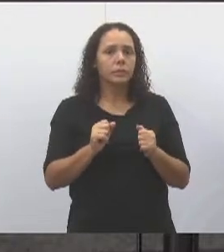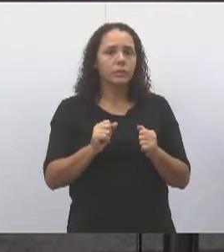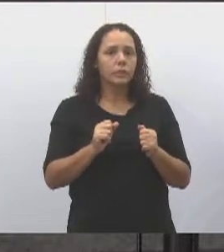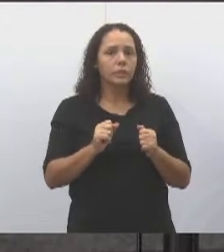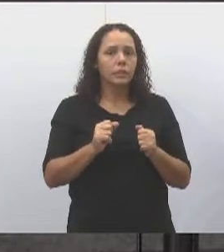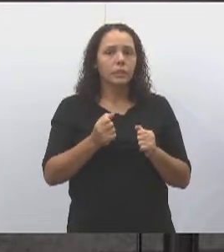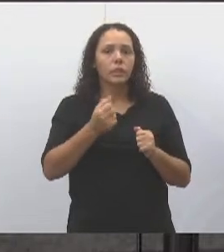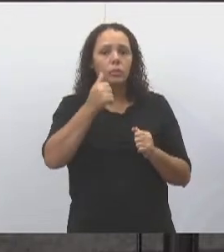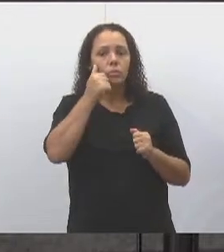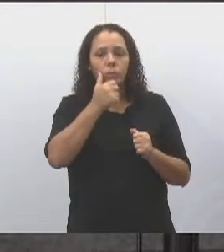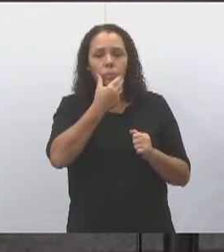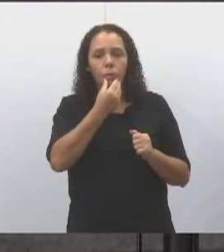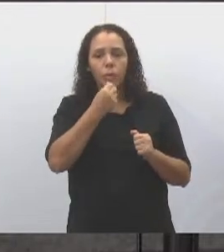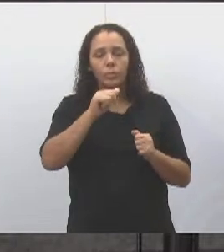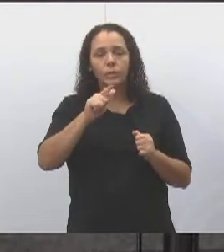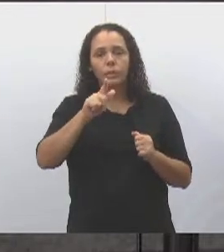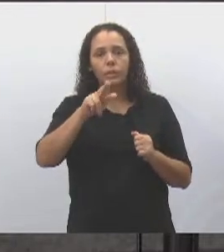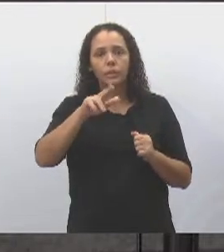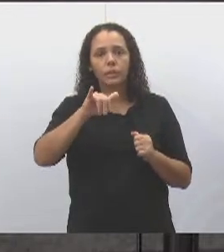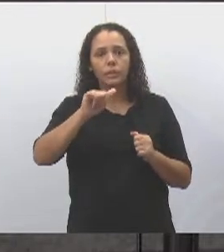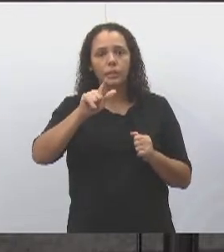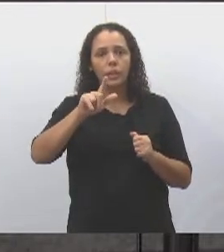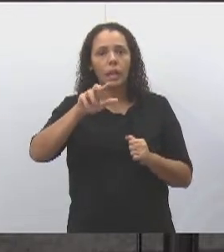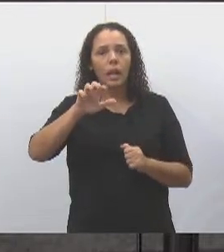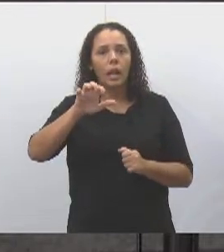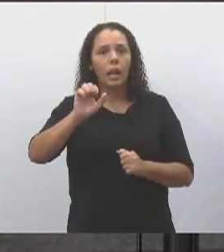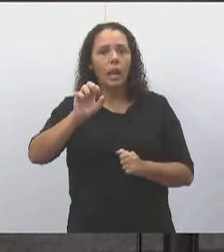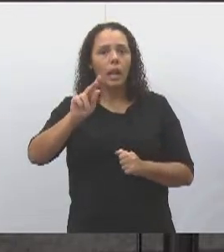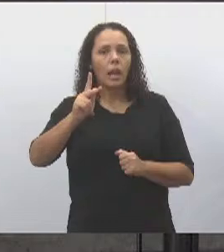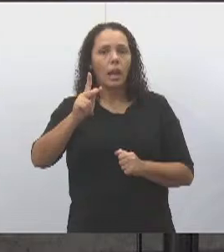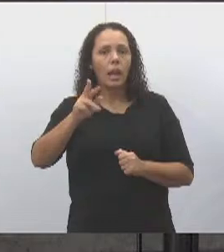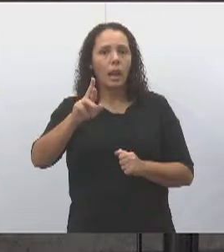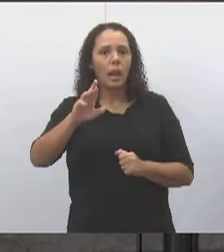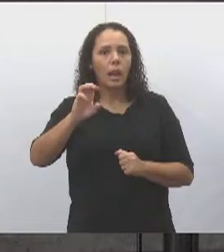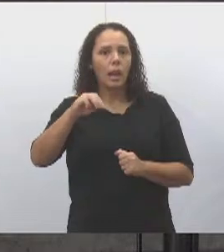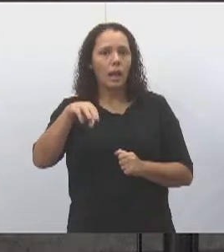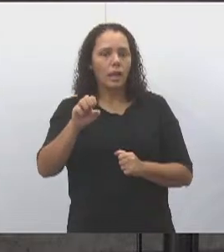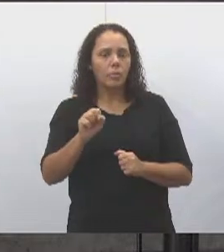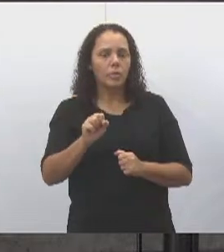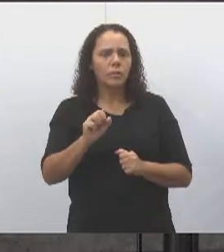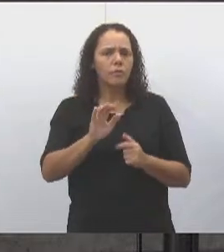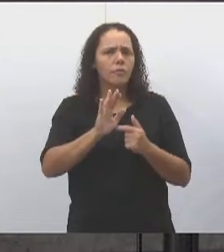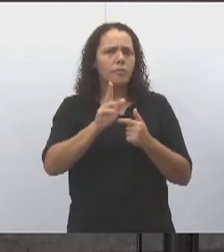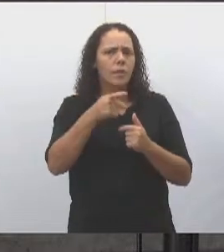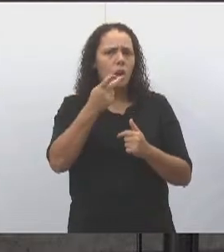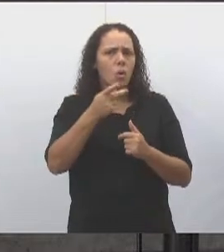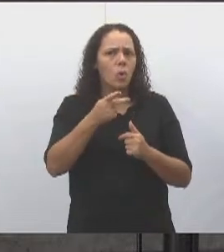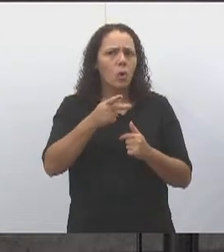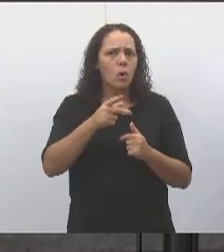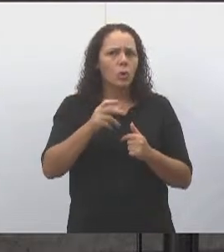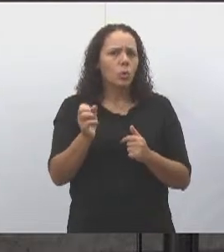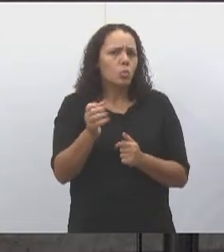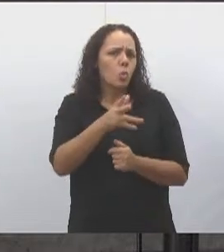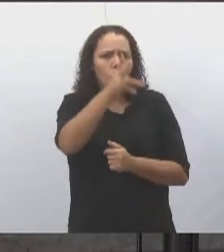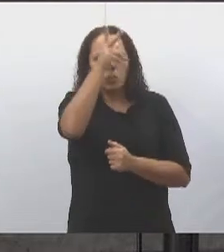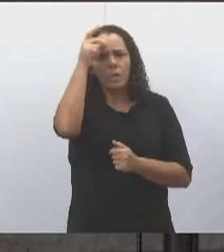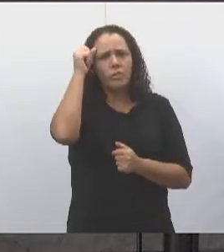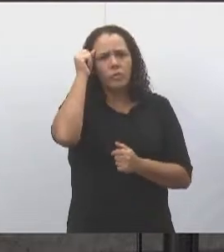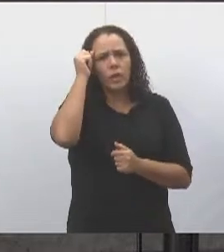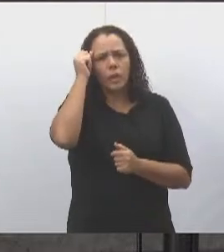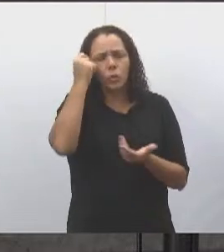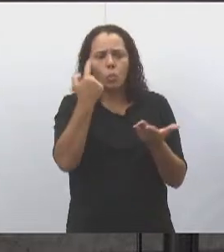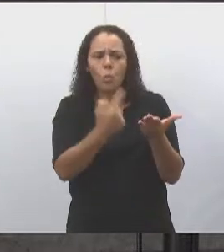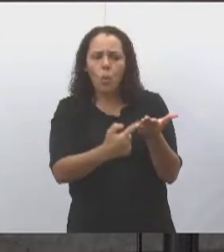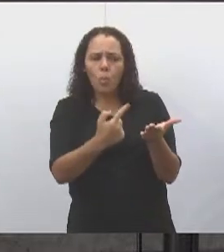pelo Guilherme, né, Guilherme, que a próxima administração vai negociar com os sindicatos, se